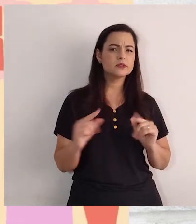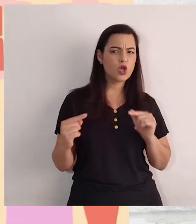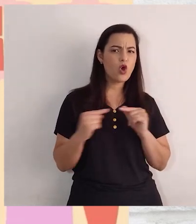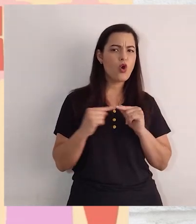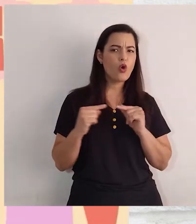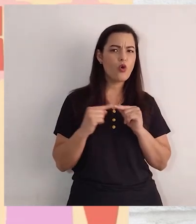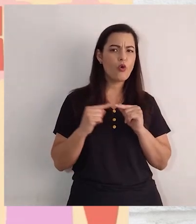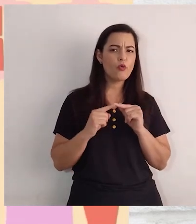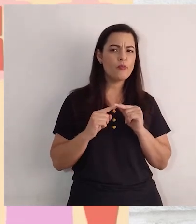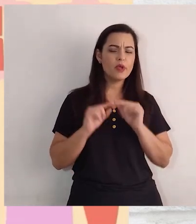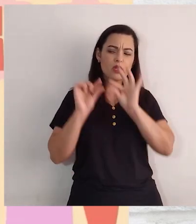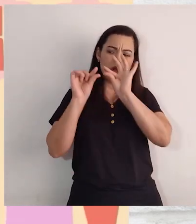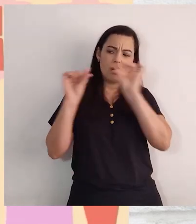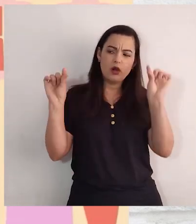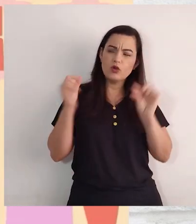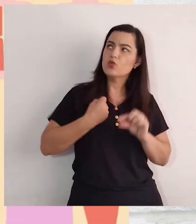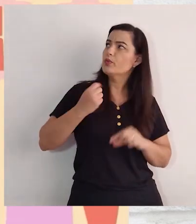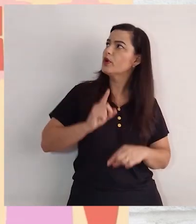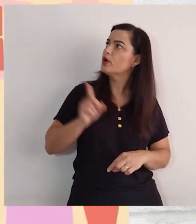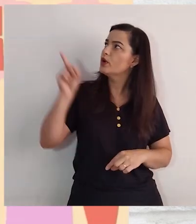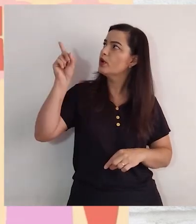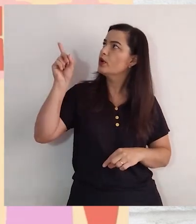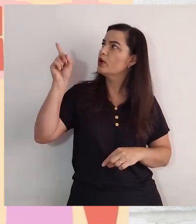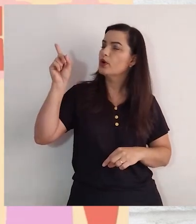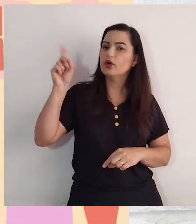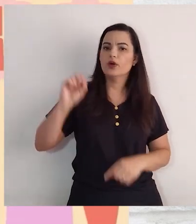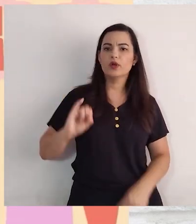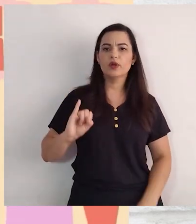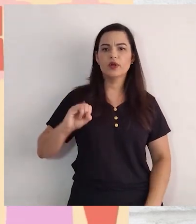de números ímpares.